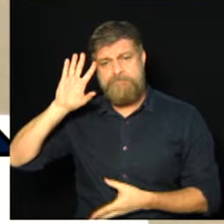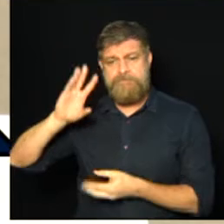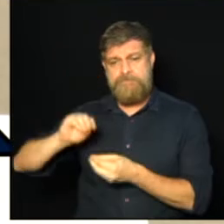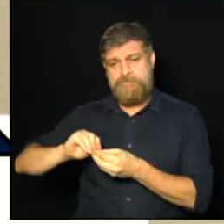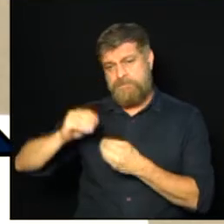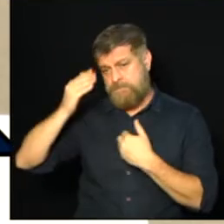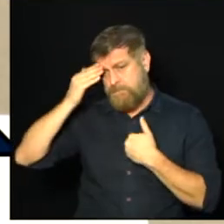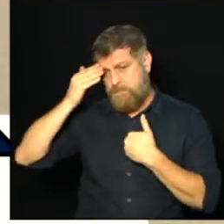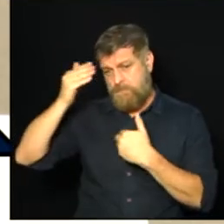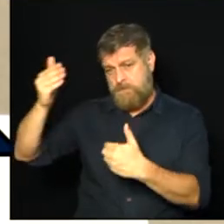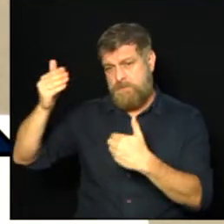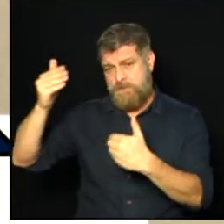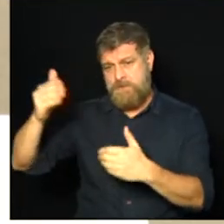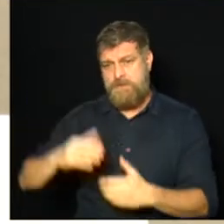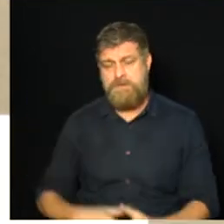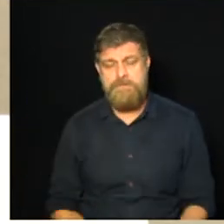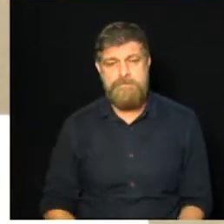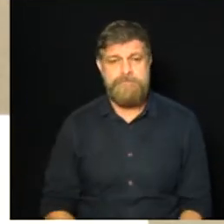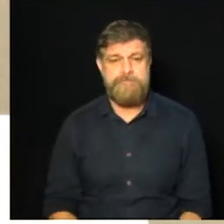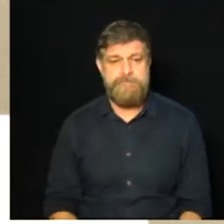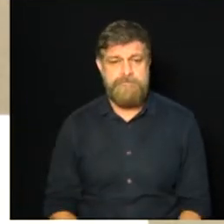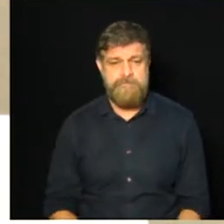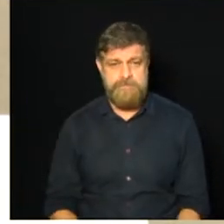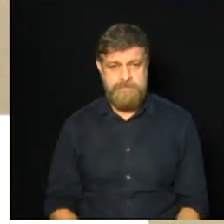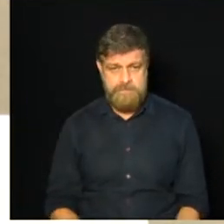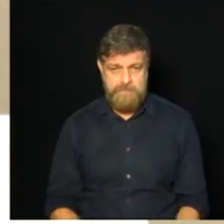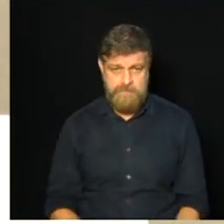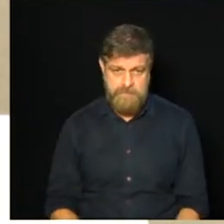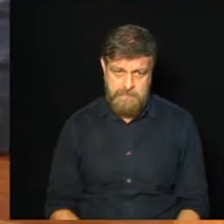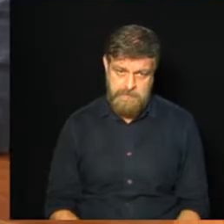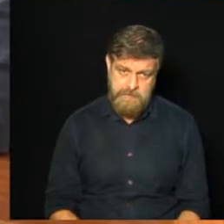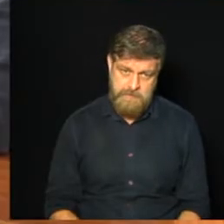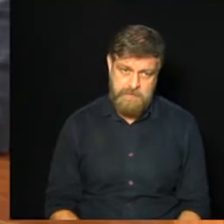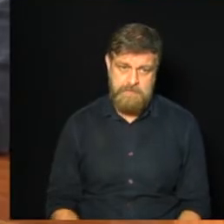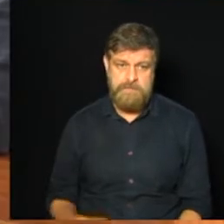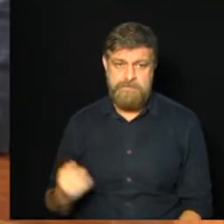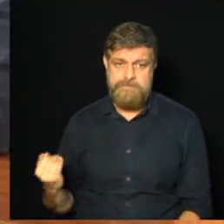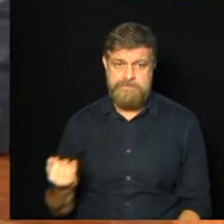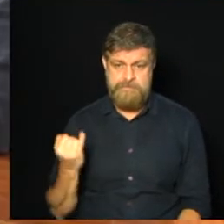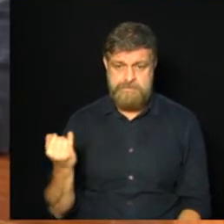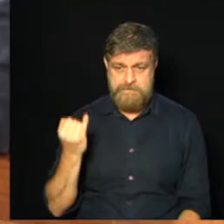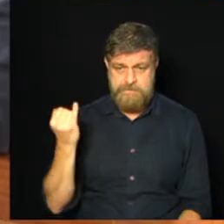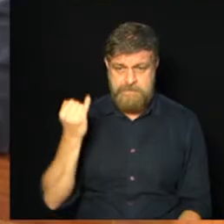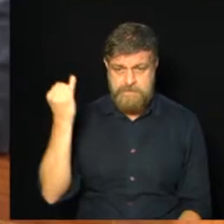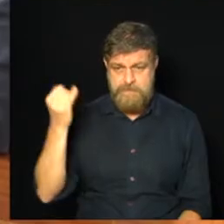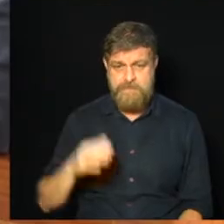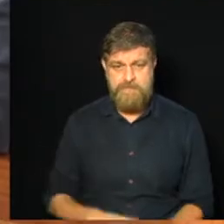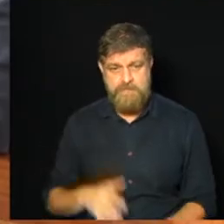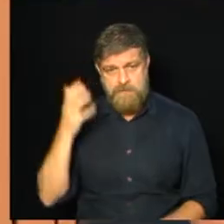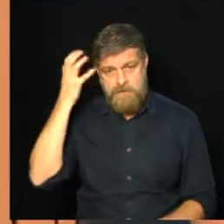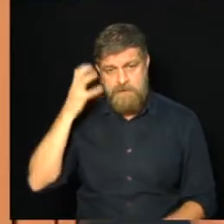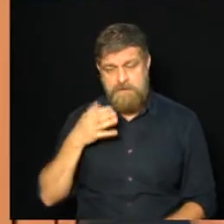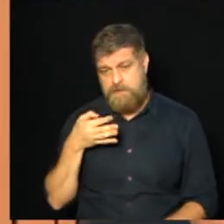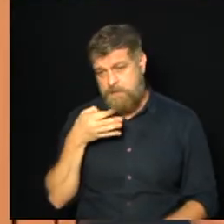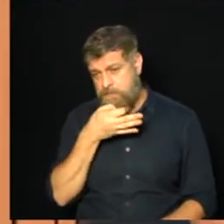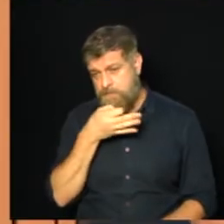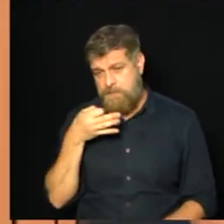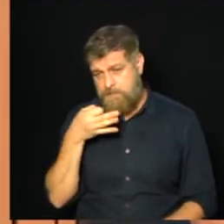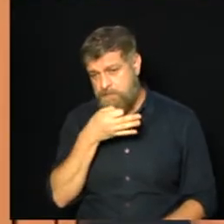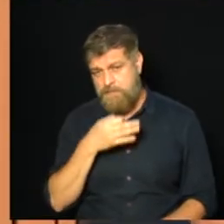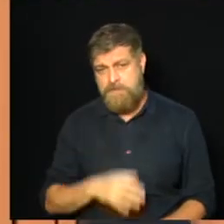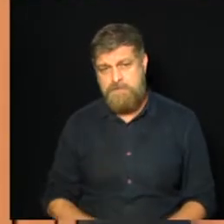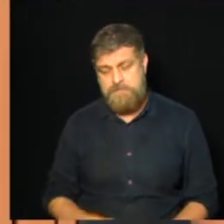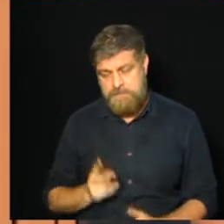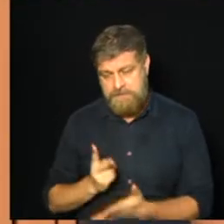Obrigada, vereador. Obrigado, vereadora Guida. Importante a colocação da companheira de legislativa. Eu